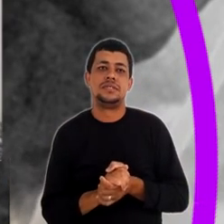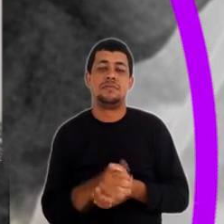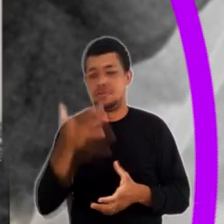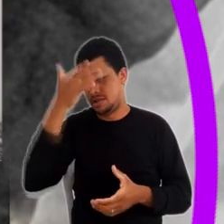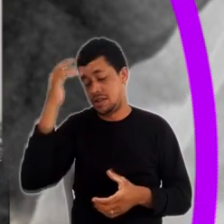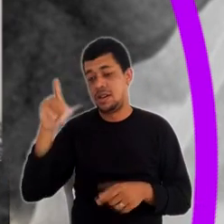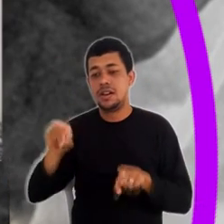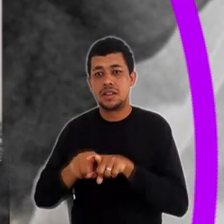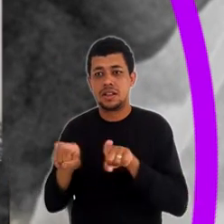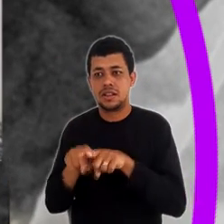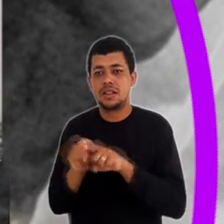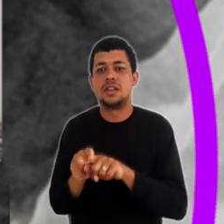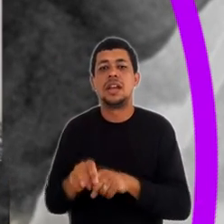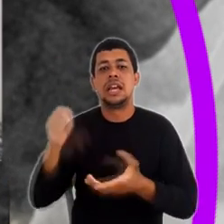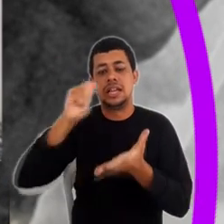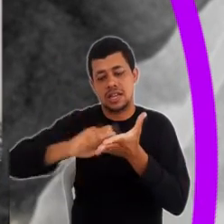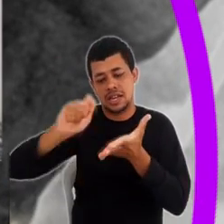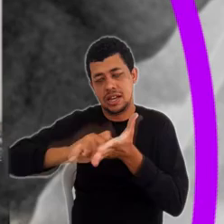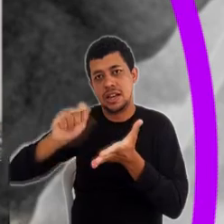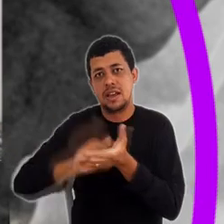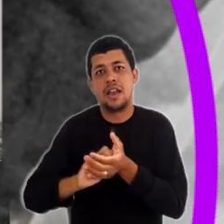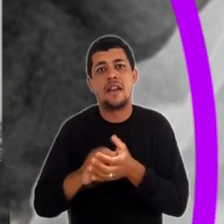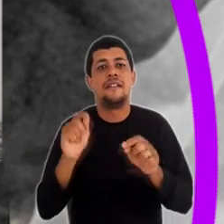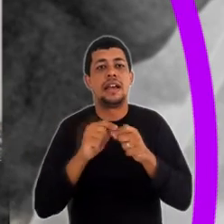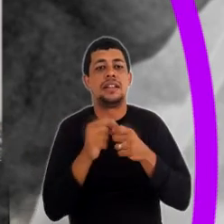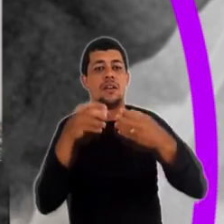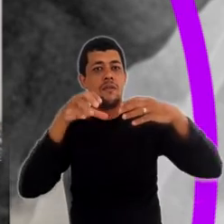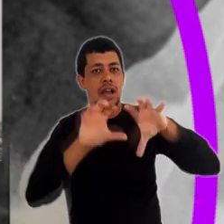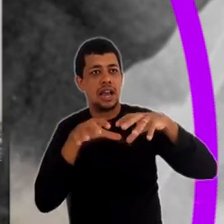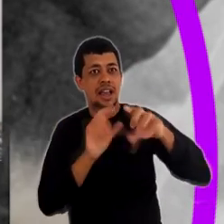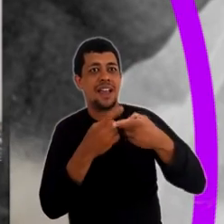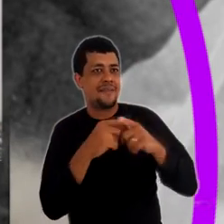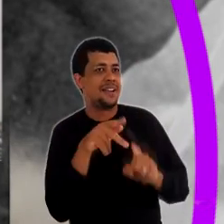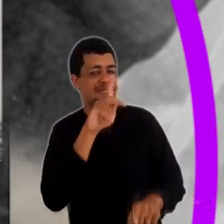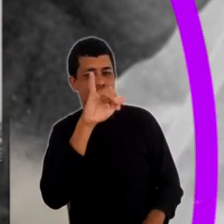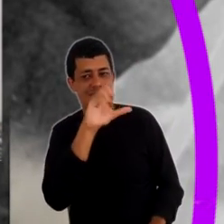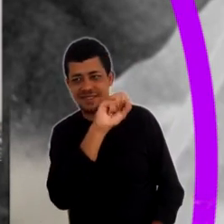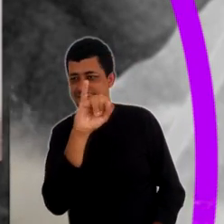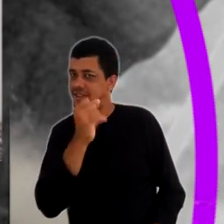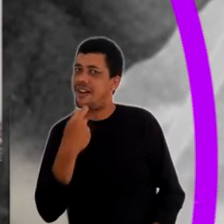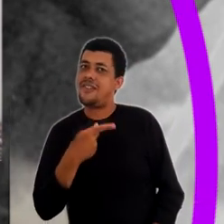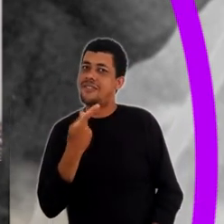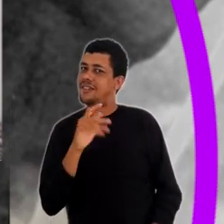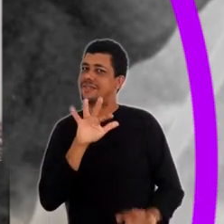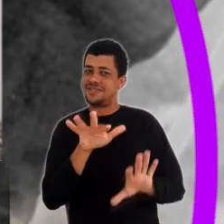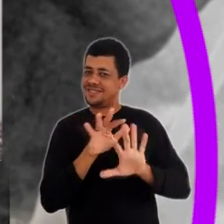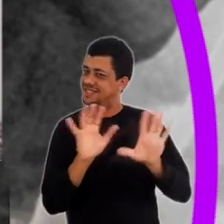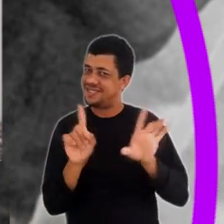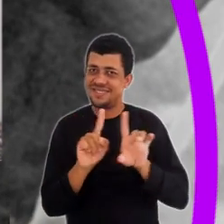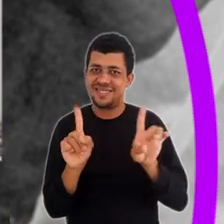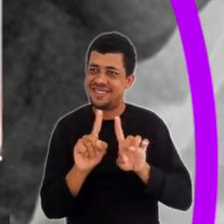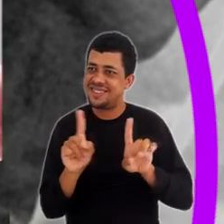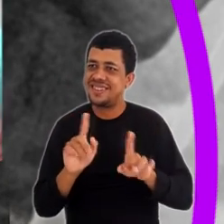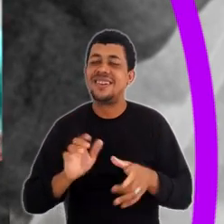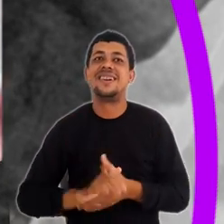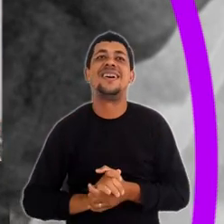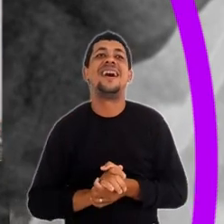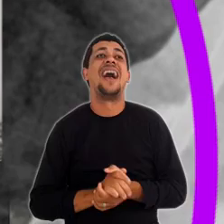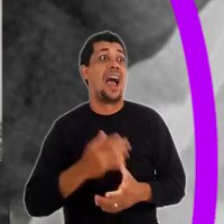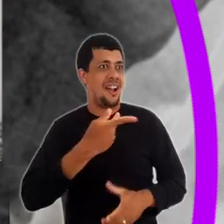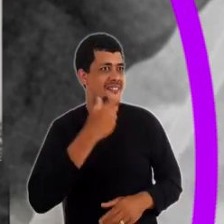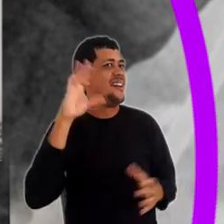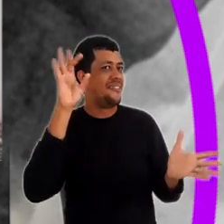que ela vai escrever um funk com a Kissa, e a Kissa não está contando para vocês, gente. Dedure mesmo, pode